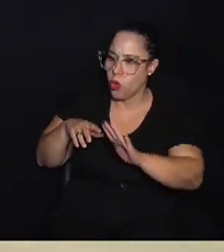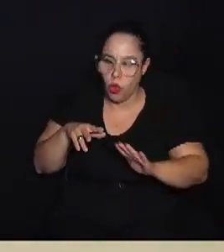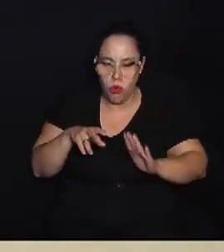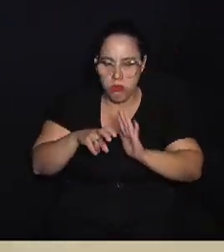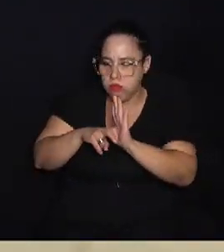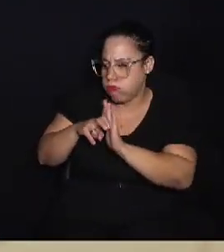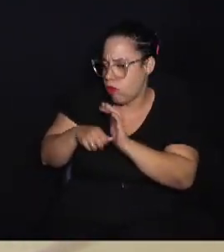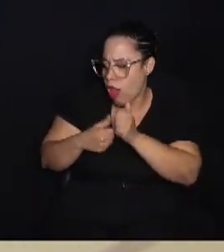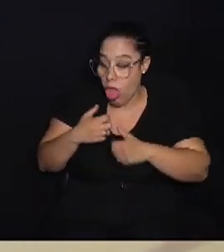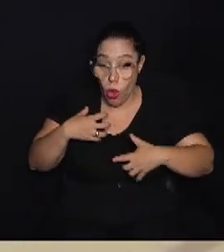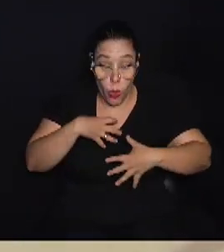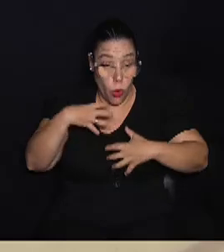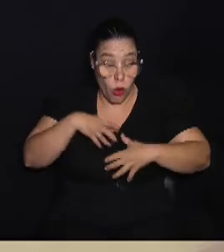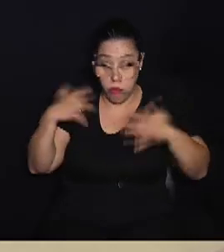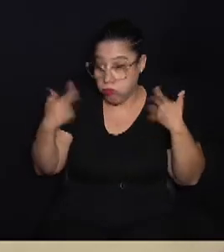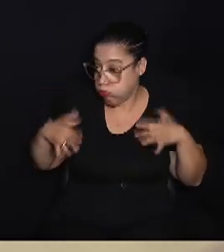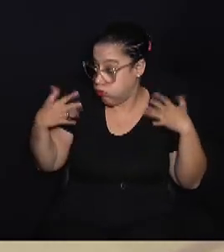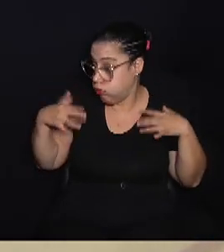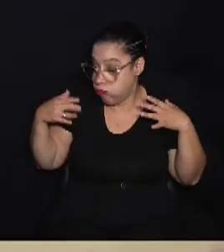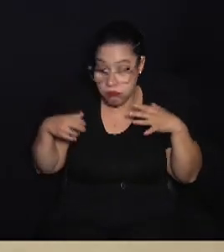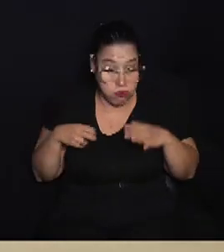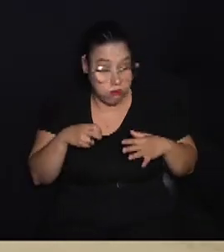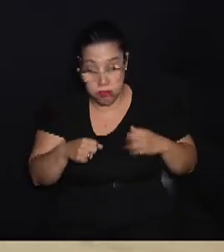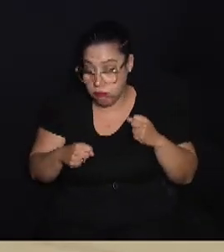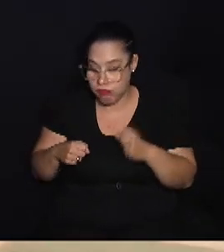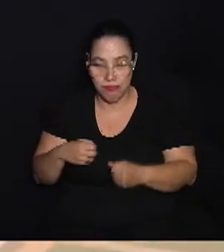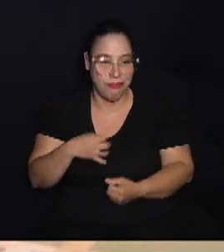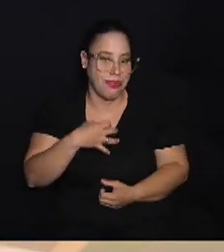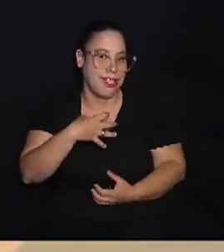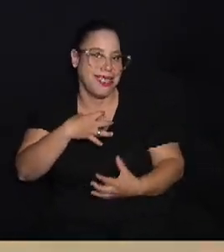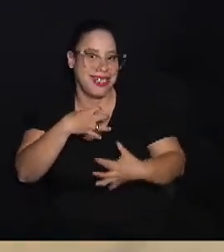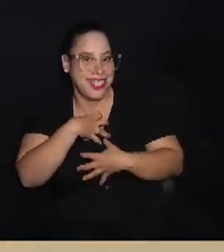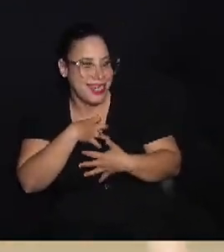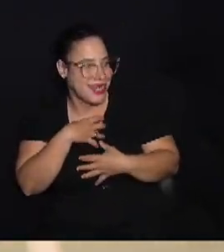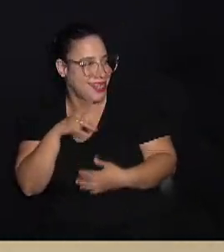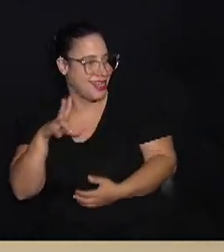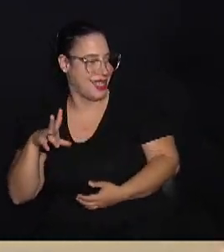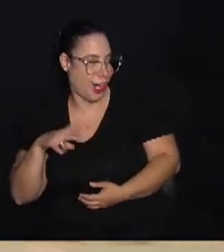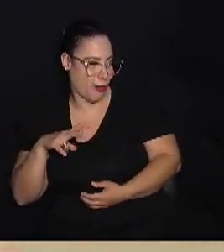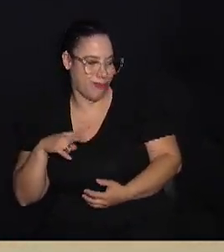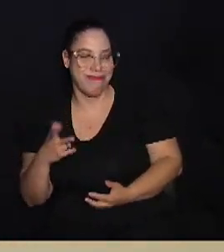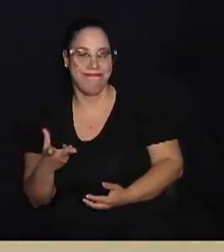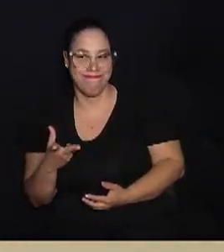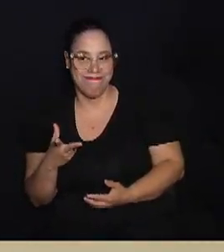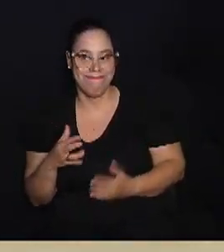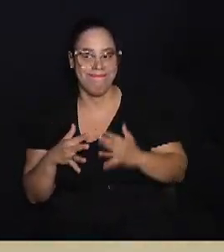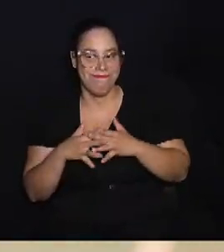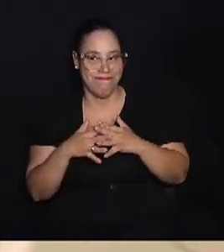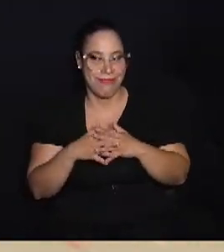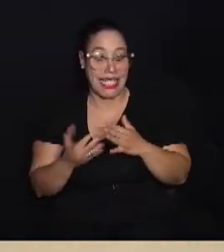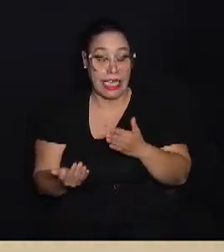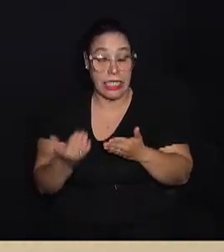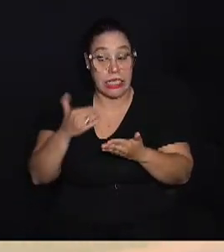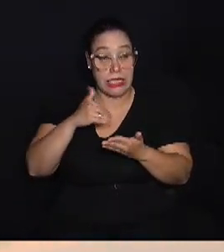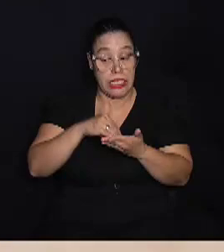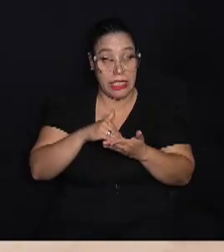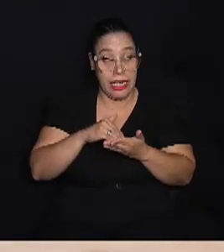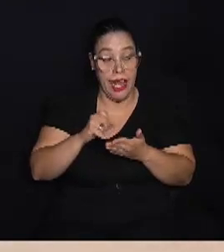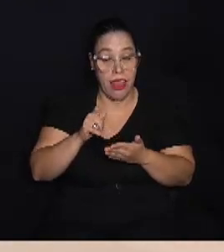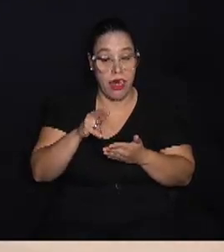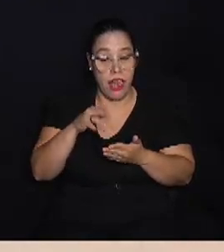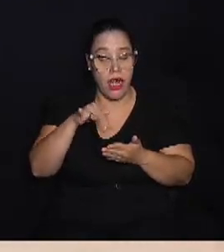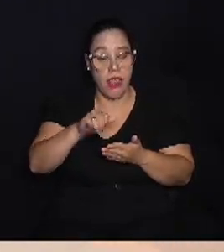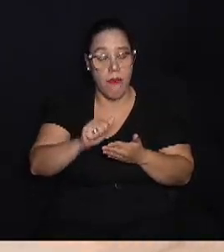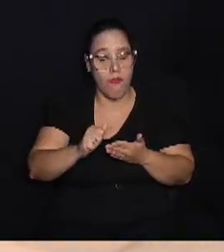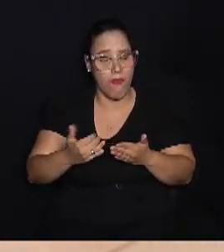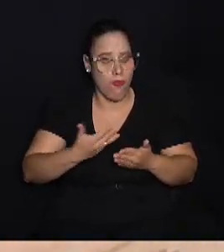é adrenalina mil, como que é? Essa é uma das particularidades que o rugby nos traz, né? A adrenalina